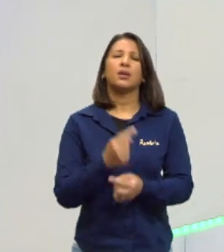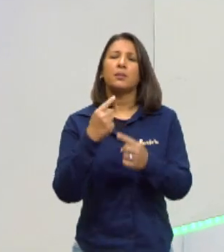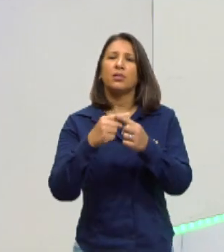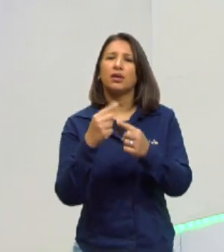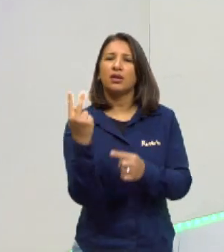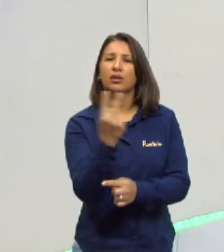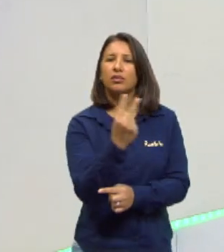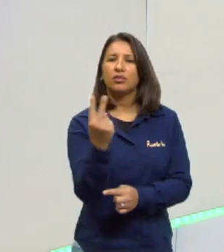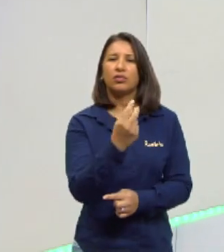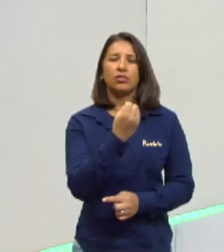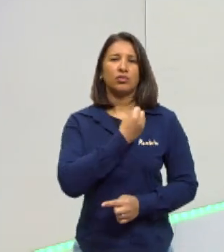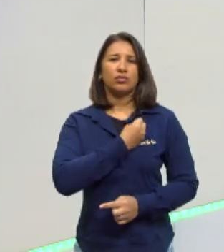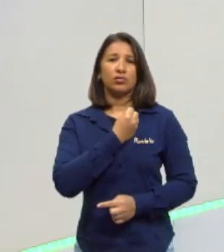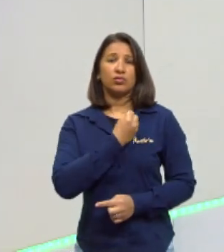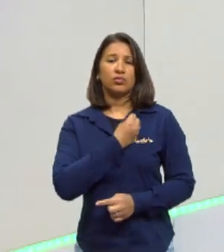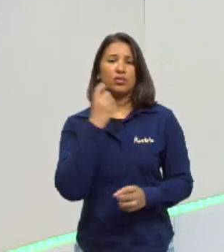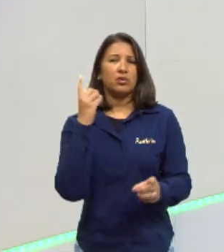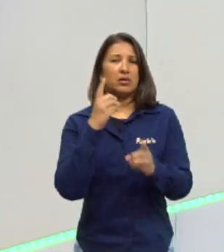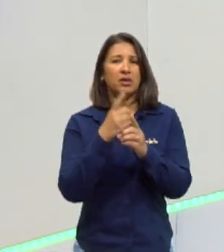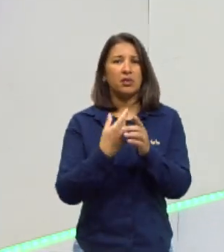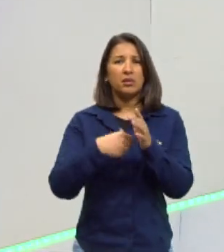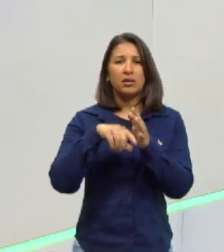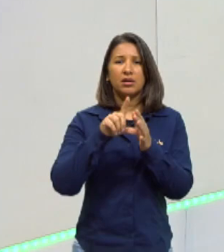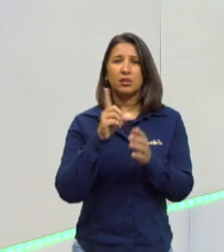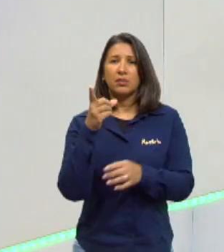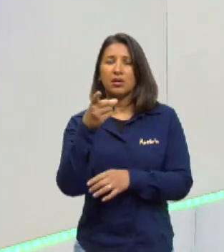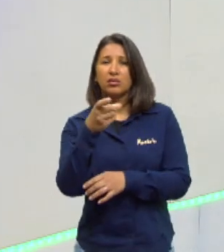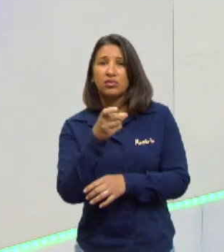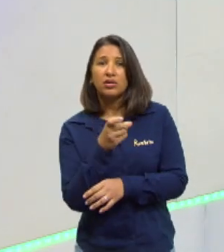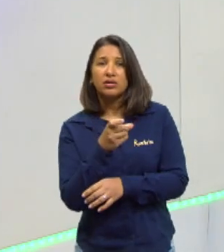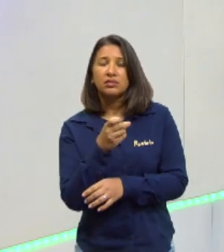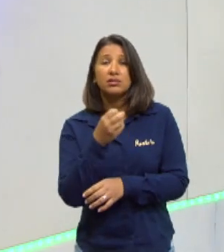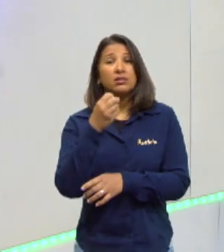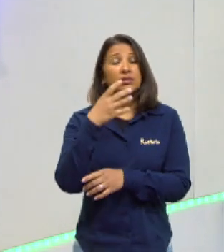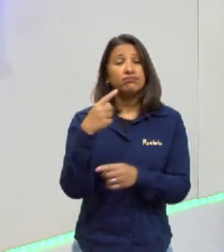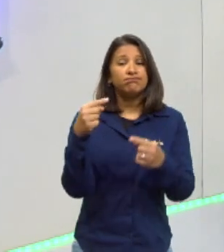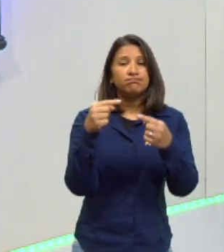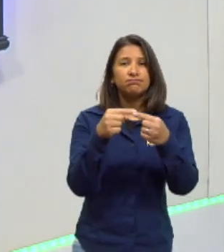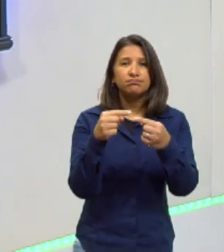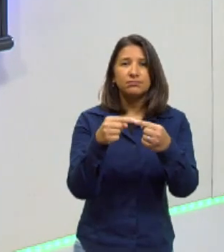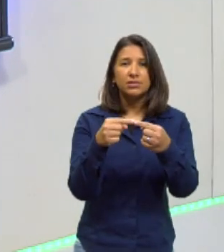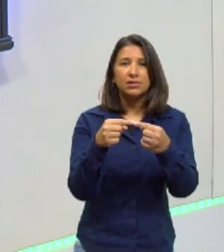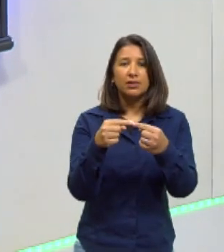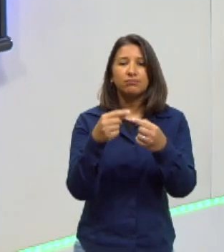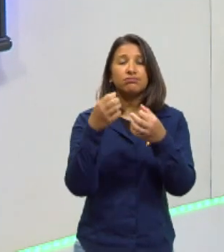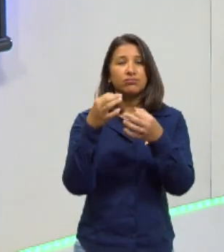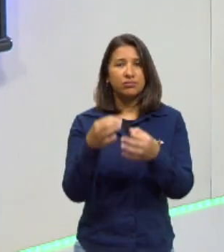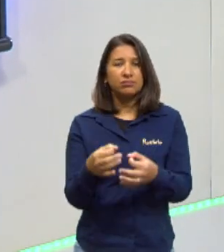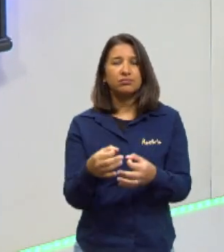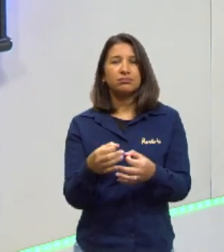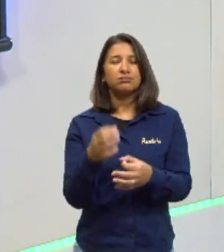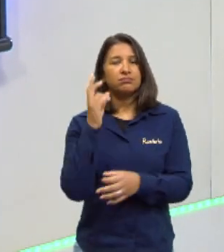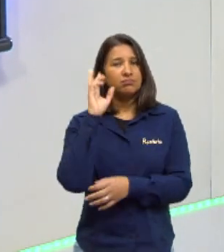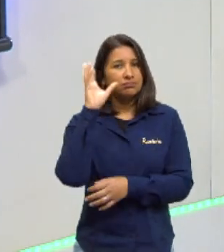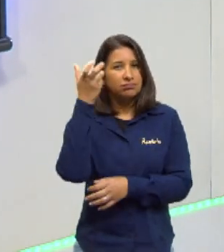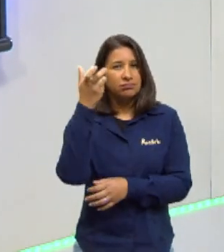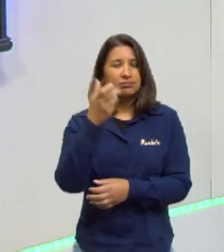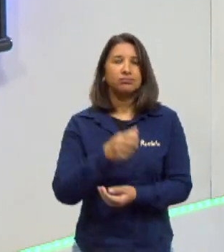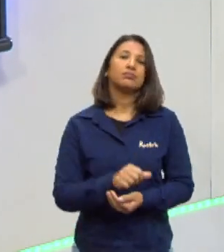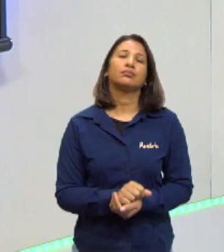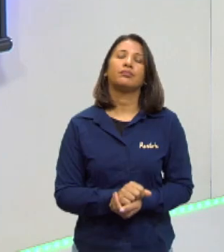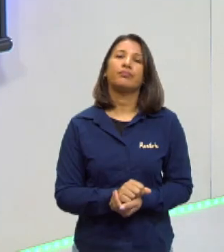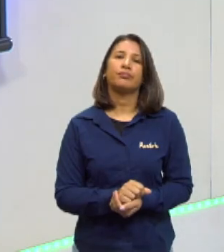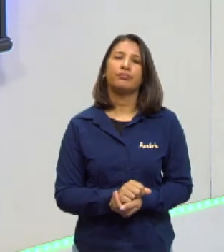dois valores que nós encontramos para o x satisfazem, né? Eles servem como solução.